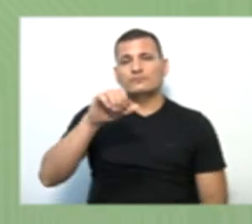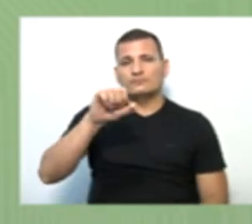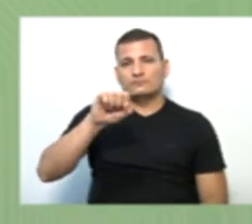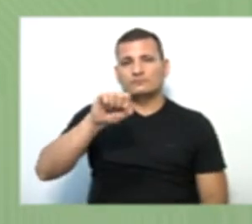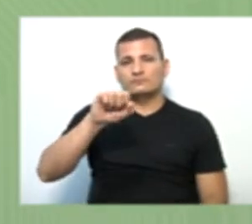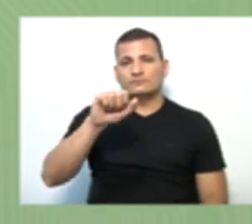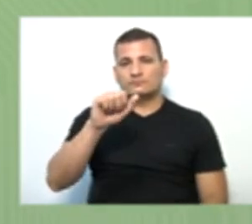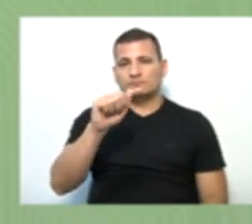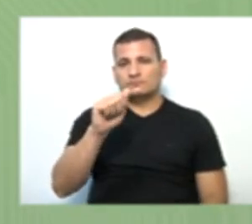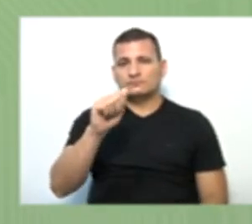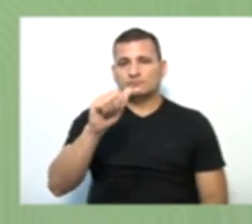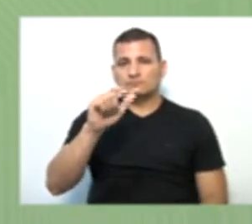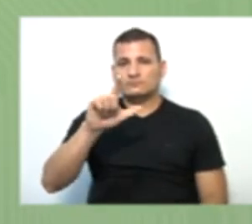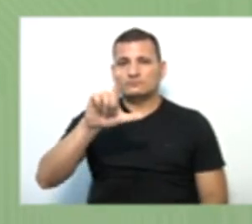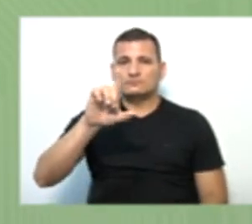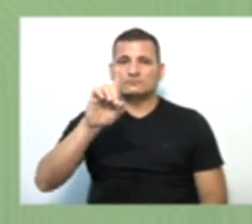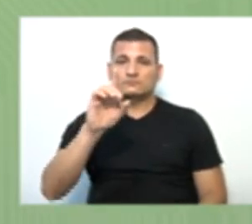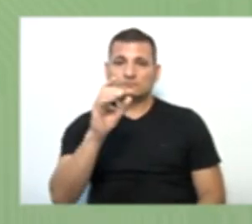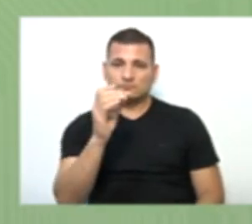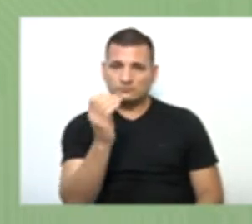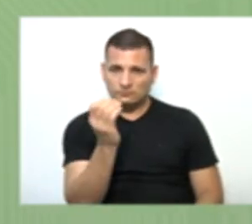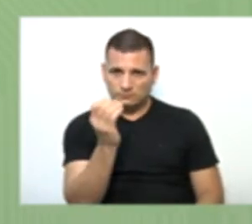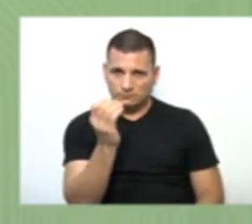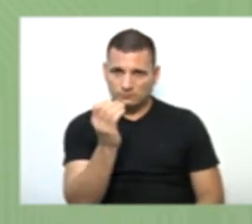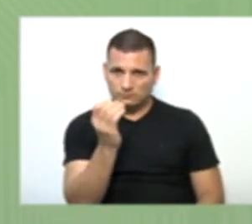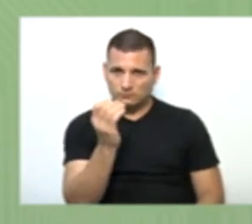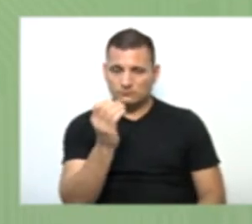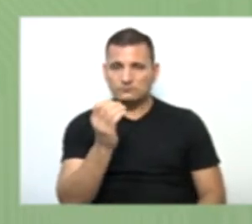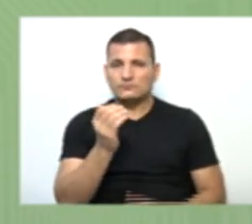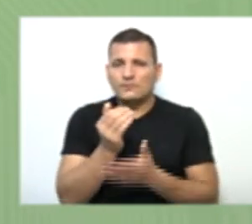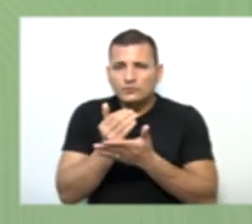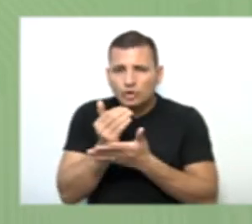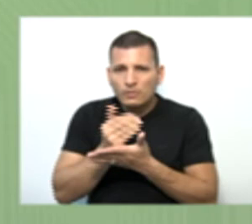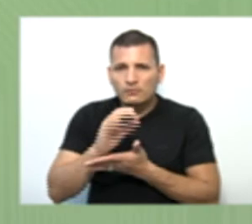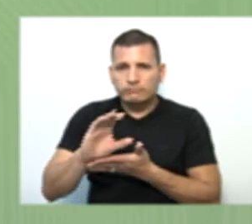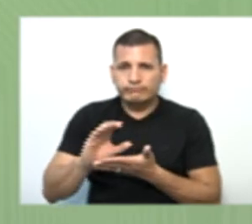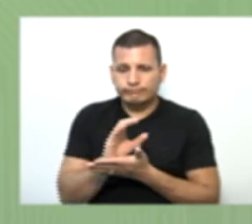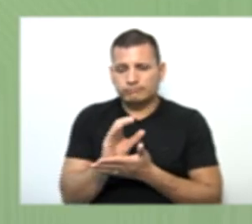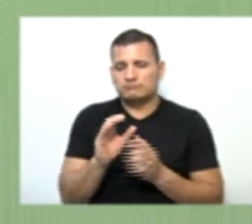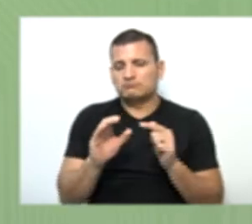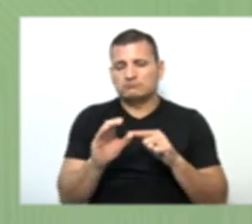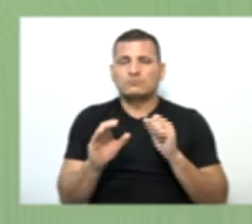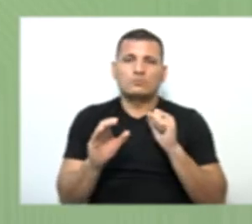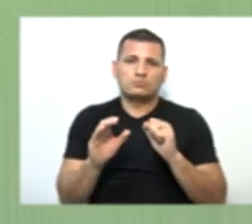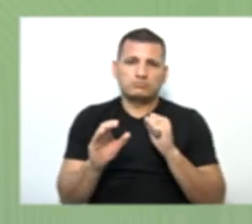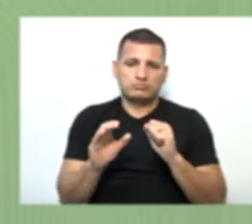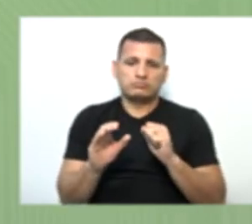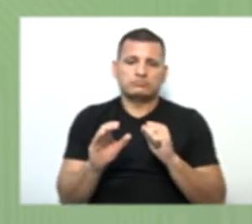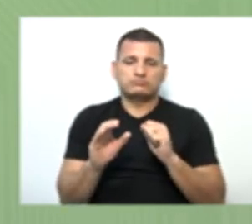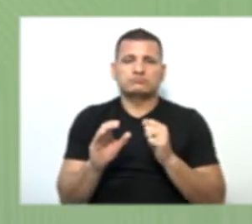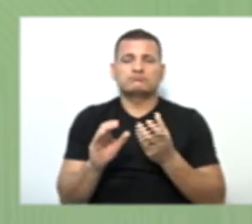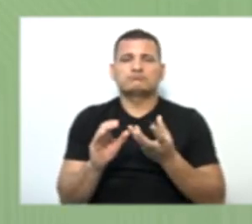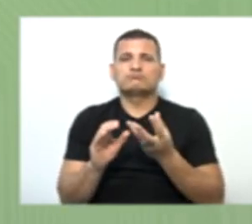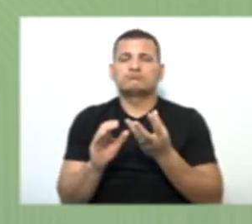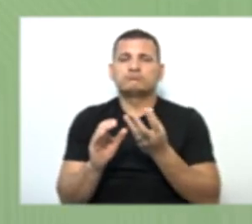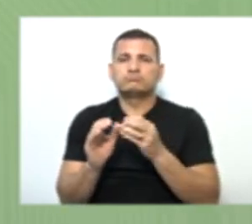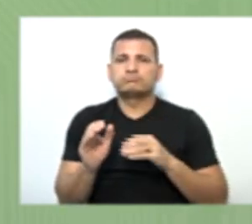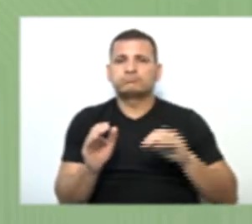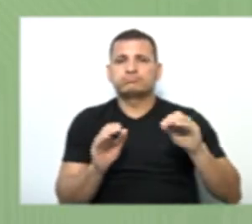patrimônio líquido da reserva legal para cobrir essas perdas do ato cooperativo